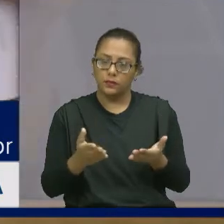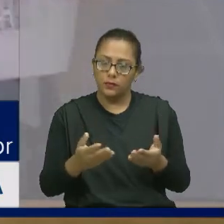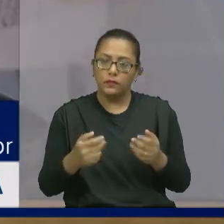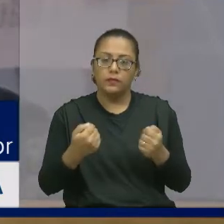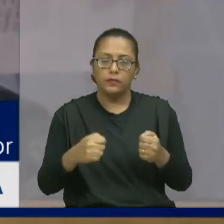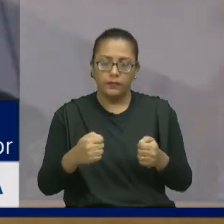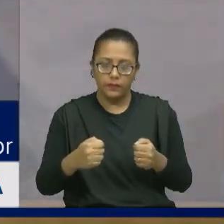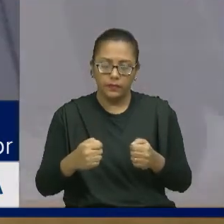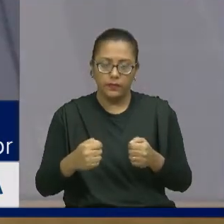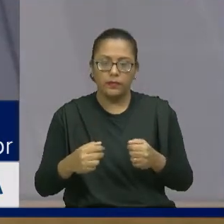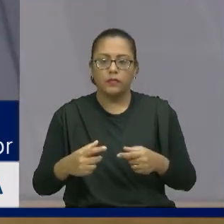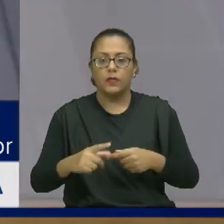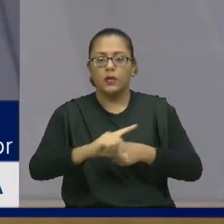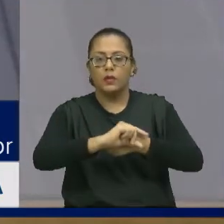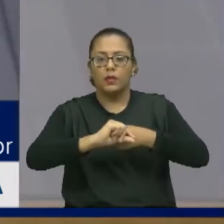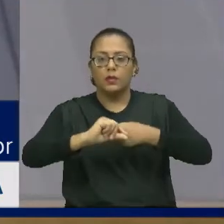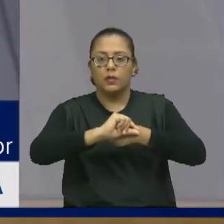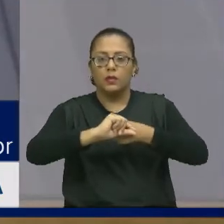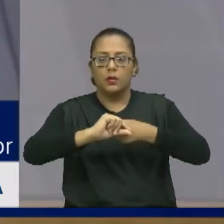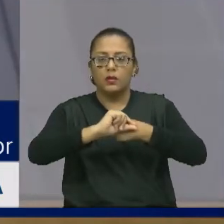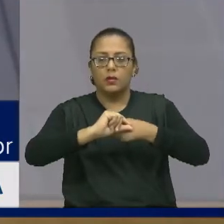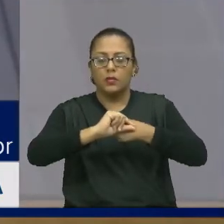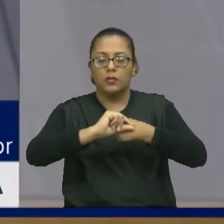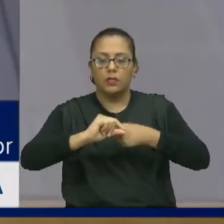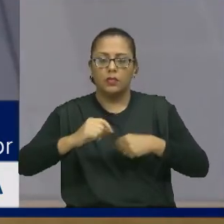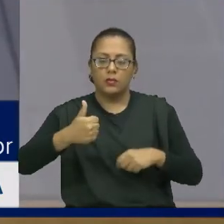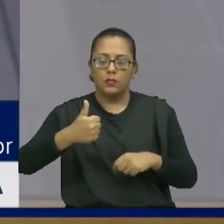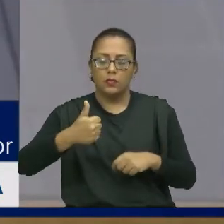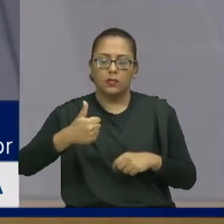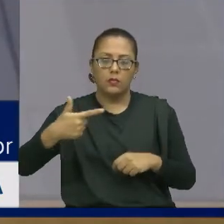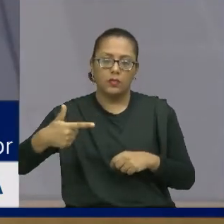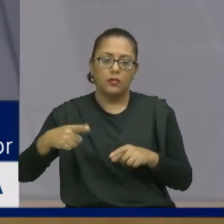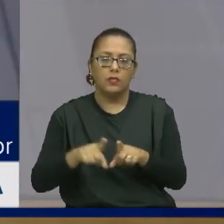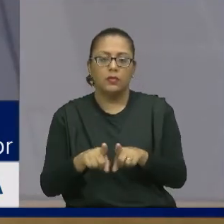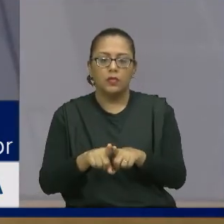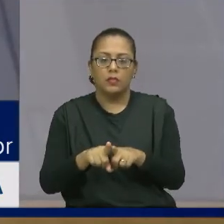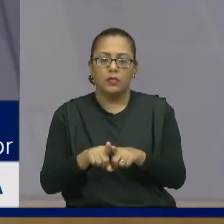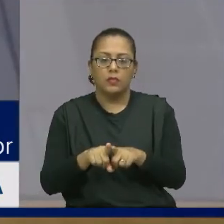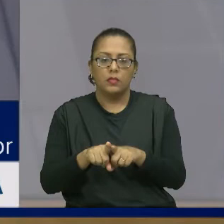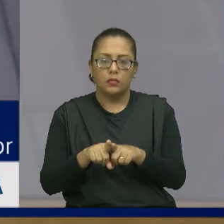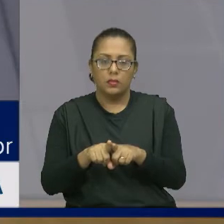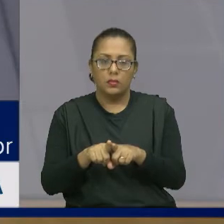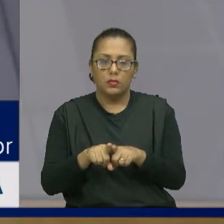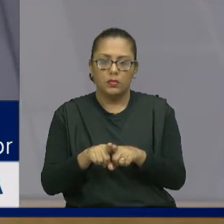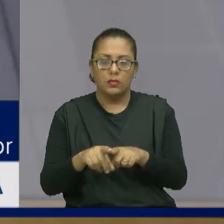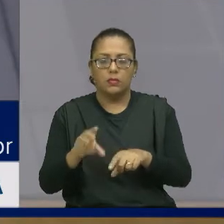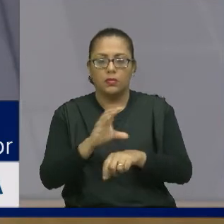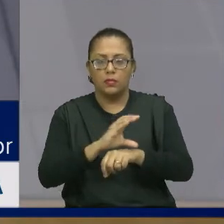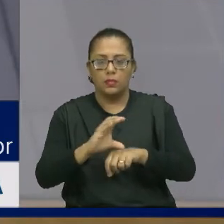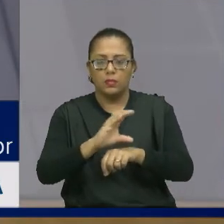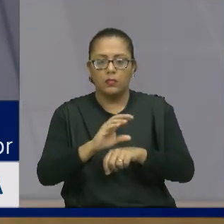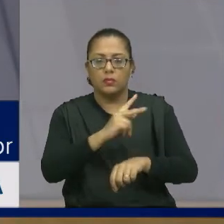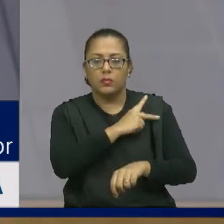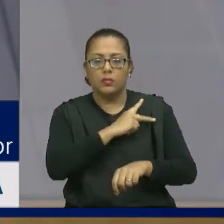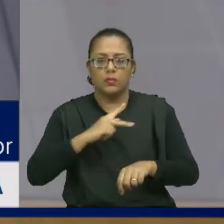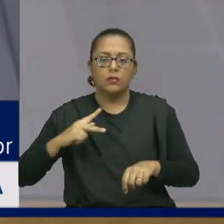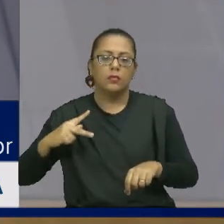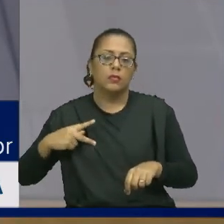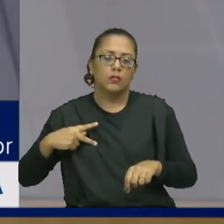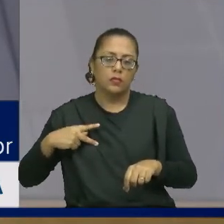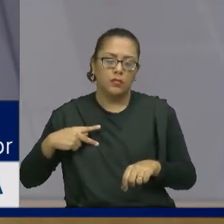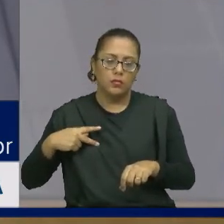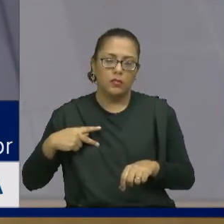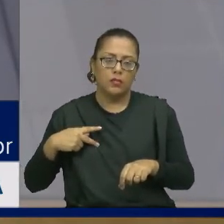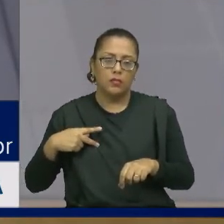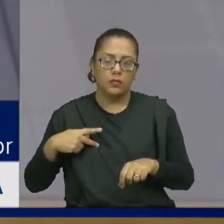12, conforme abaixo. Os presidentes dos conselhos recursais serão nomeados